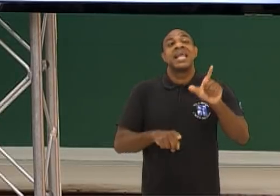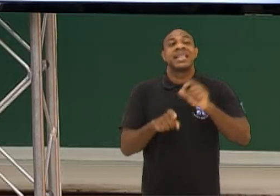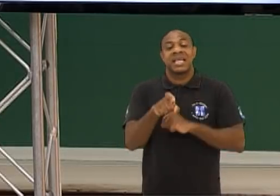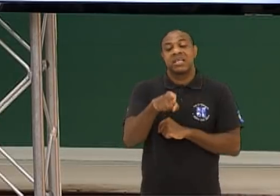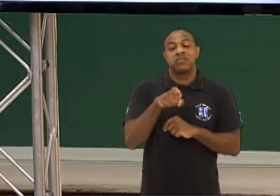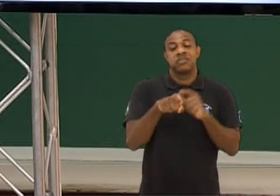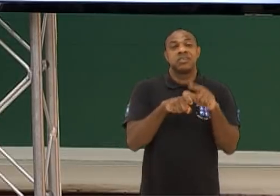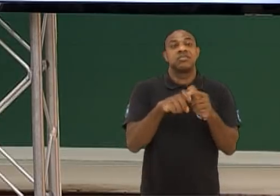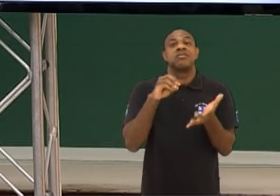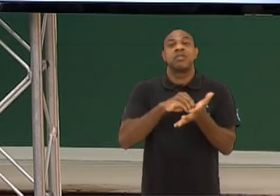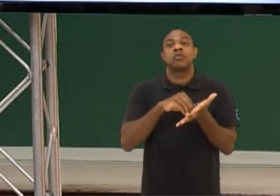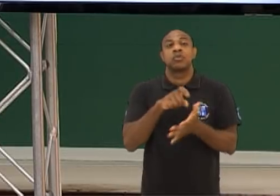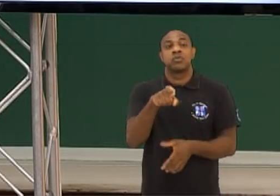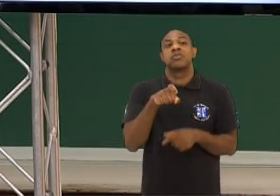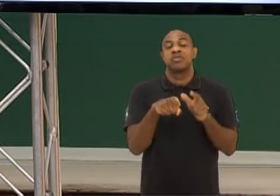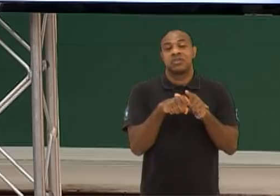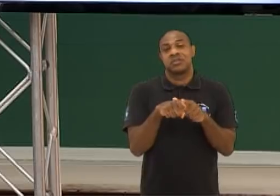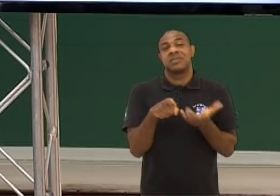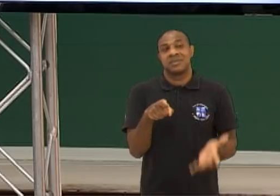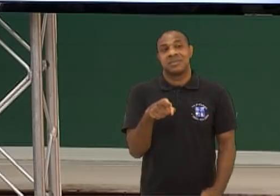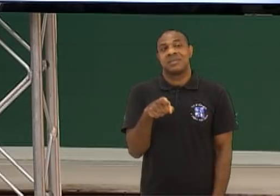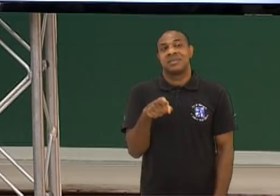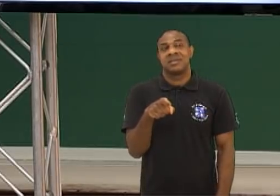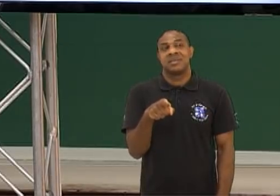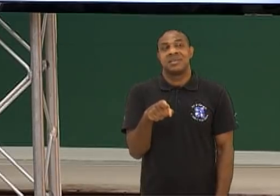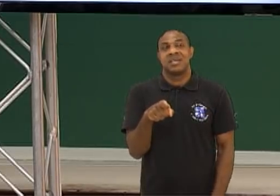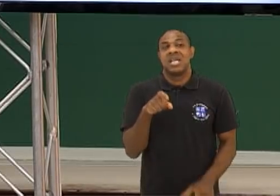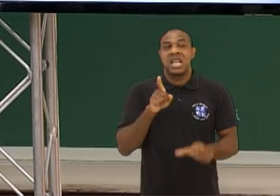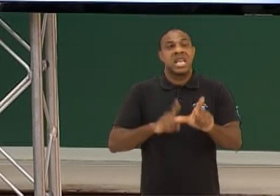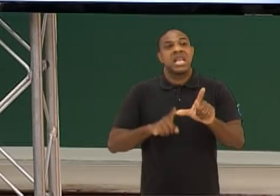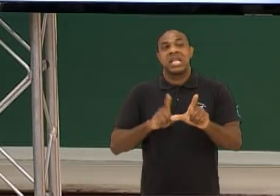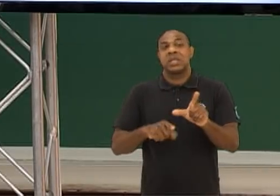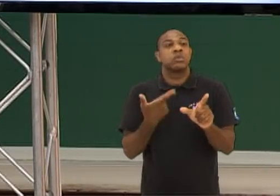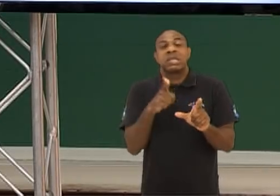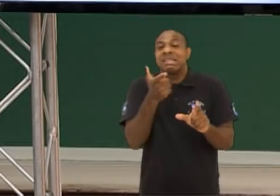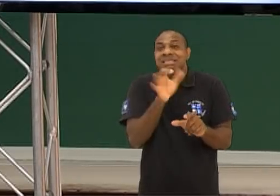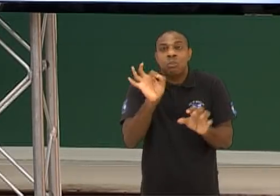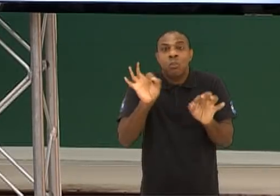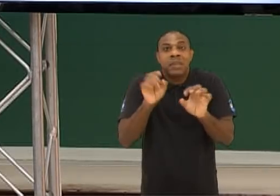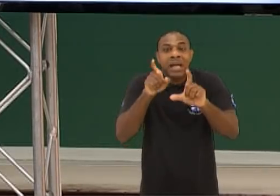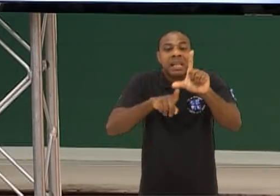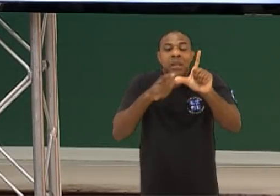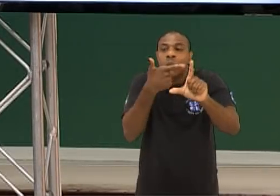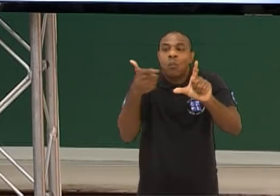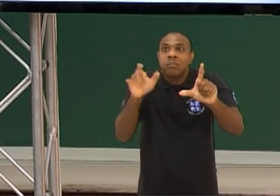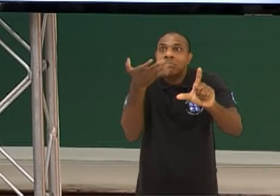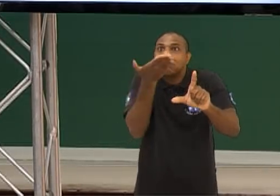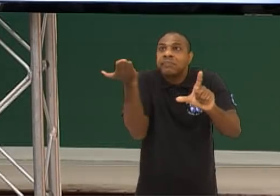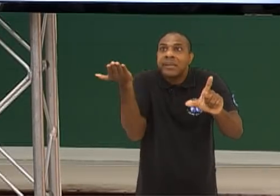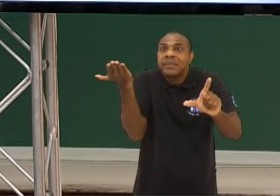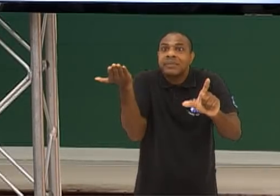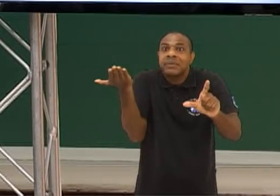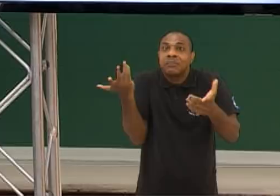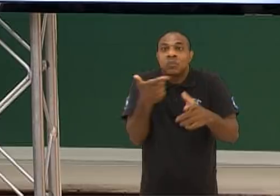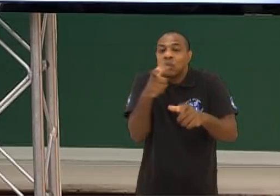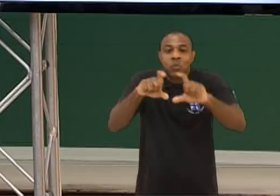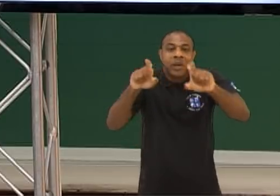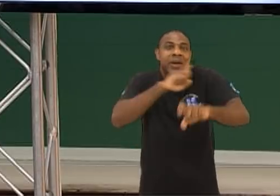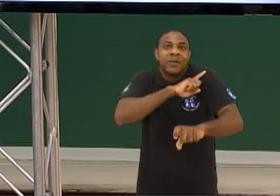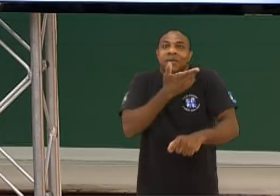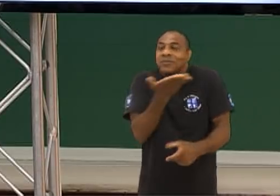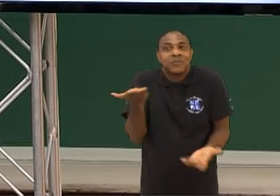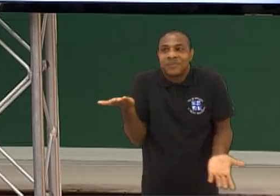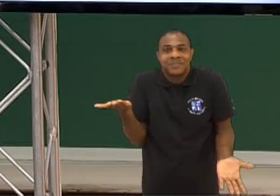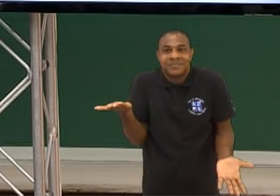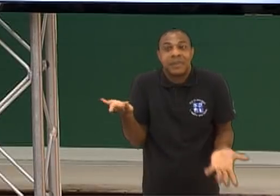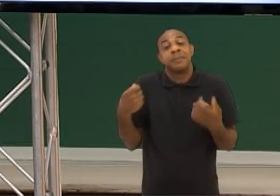da matemática, né? Tem que ter o termo desconhecido. Aqui eu não tenho nenhum termo desconhecido. Todos os termos eu consigo calcular, eu consigo